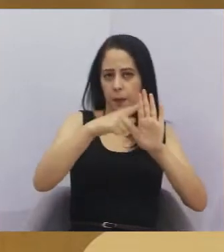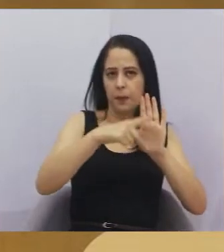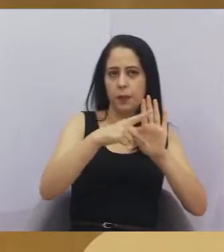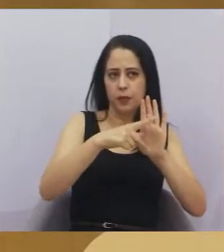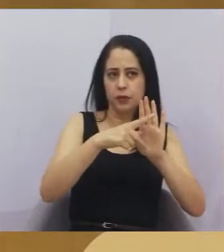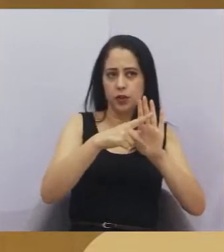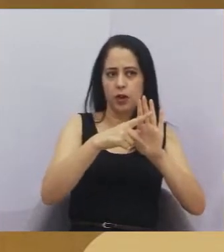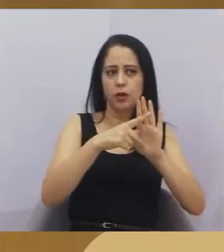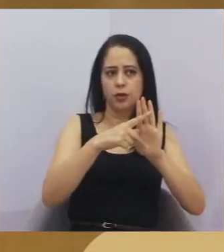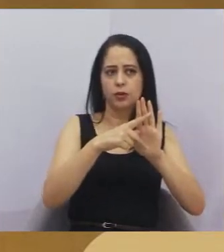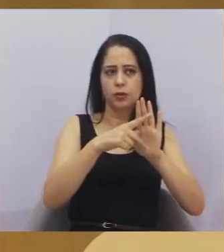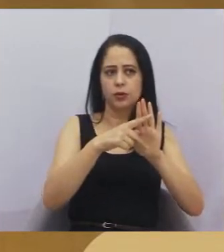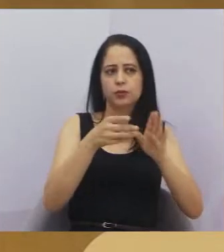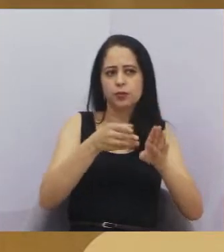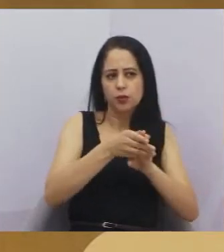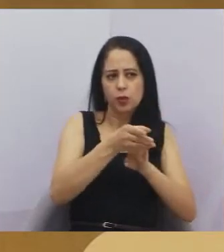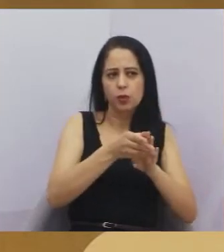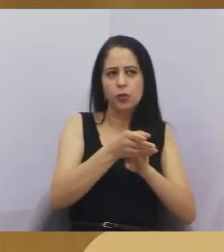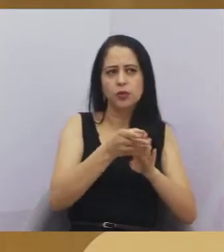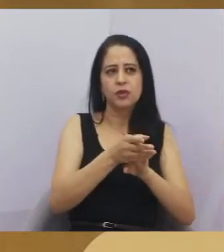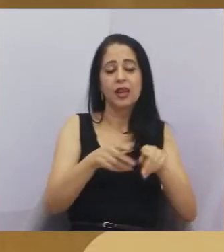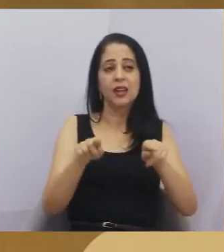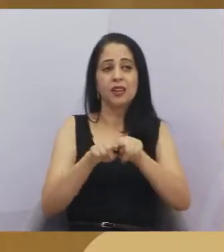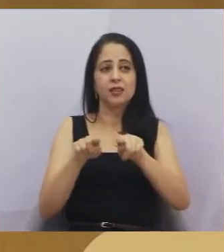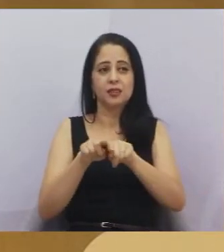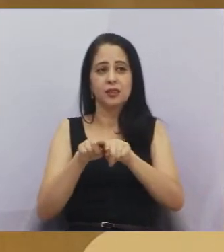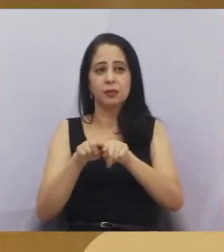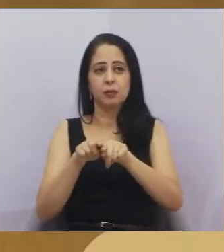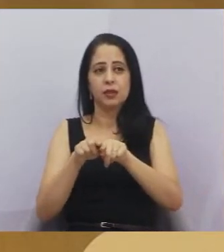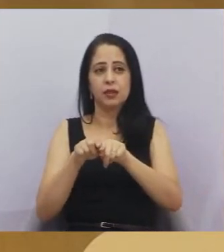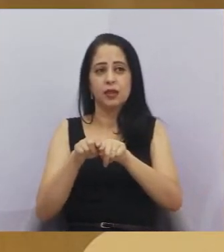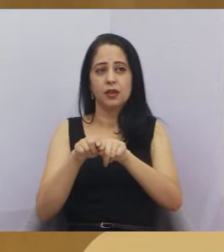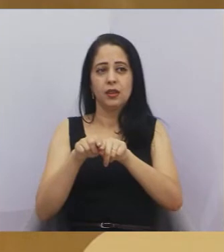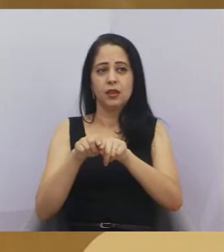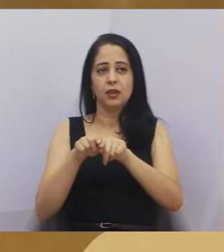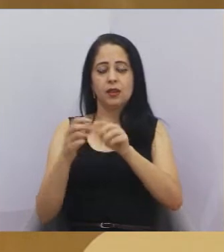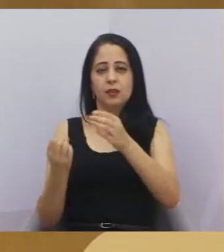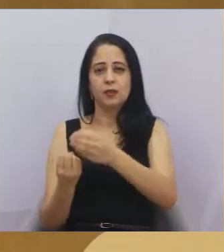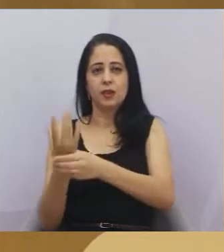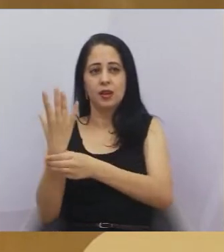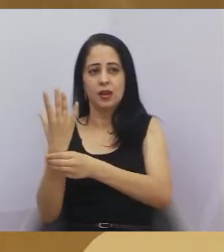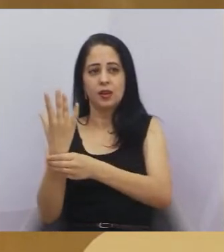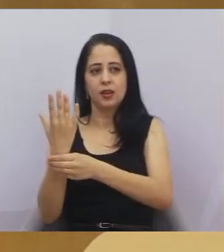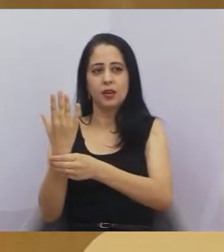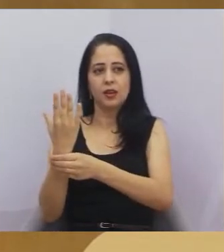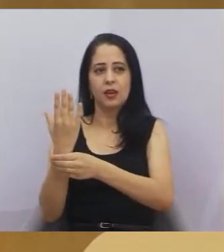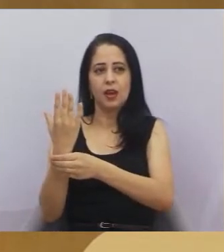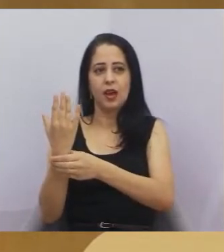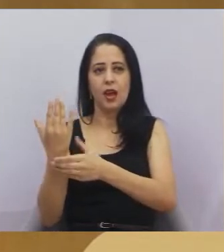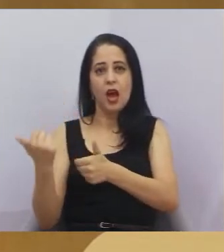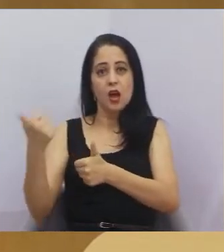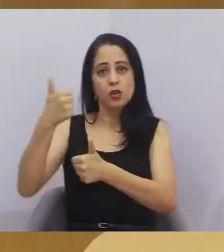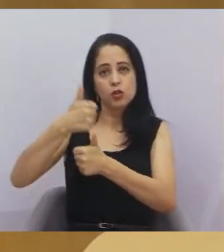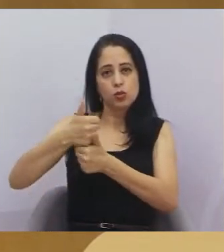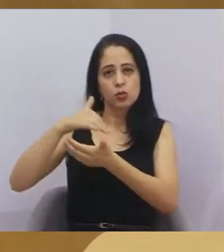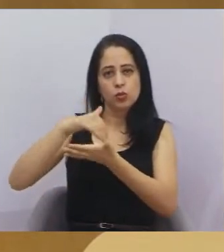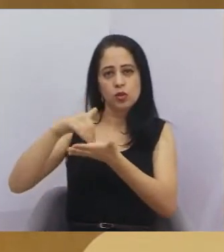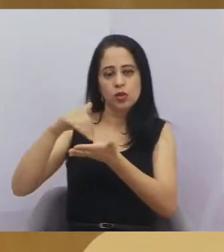do Conselho, que cria o Conselho, mas também com relação à criação da subsecretaria